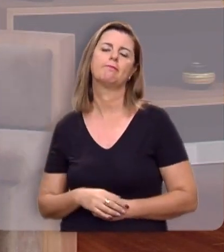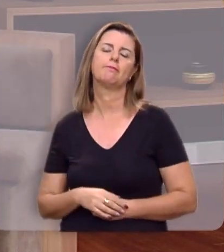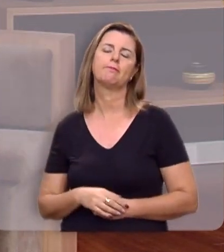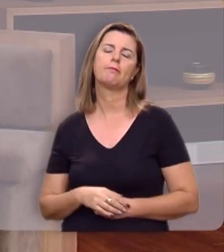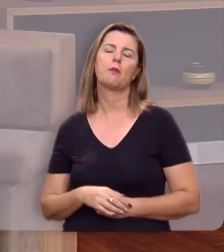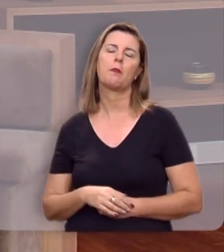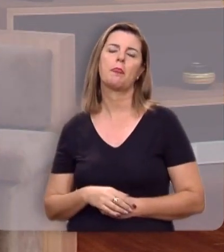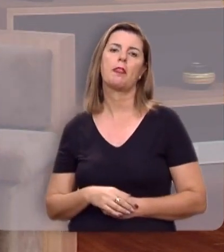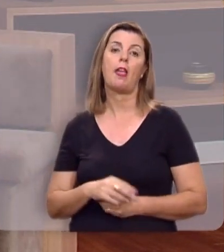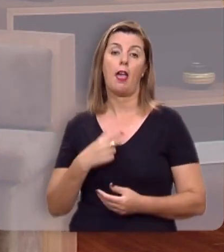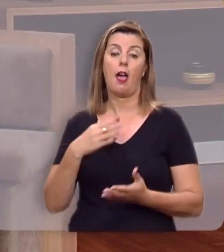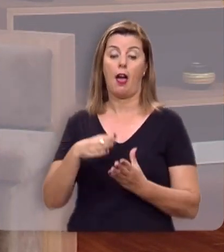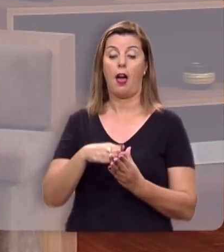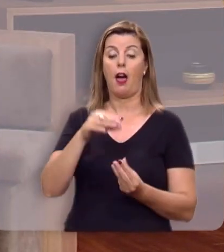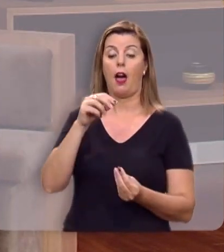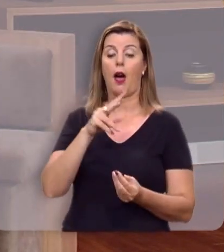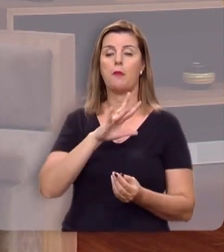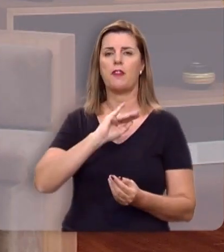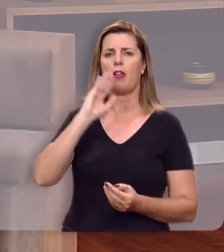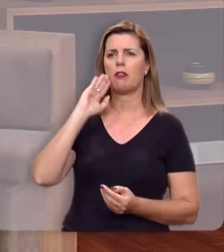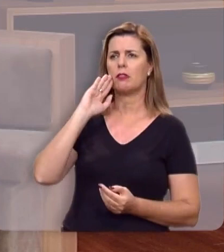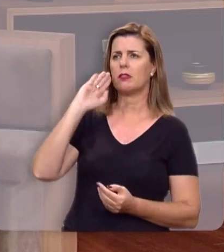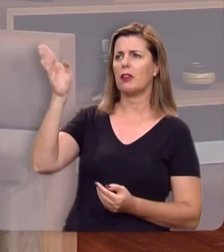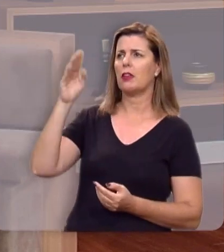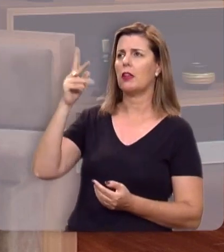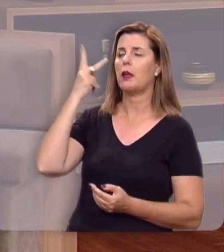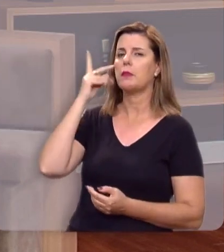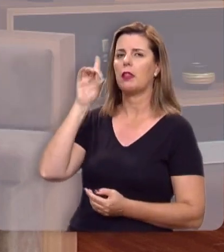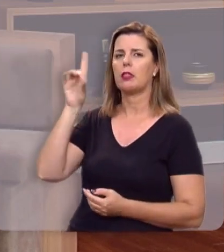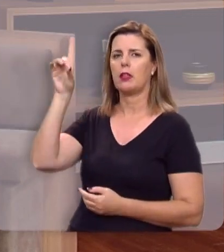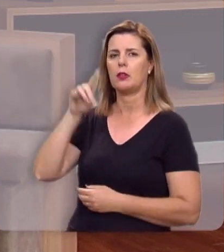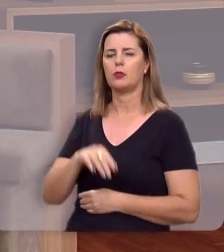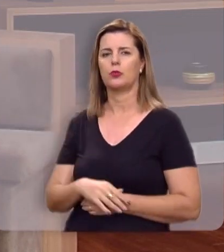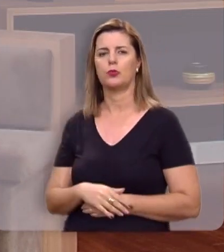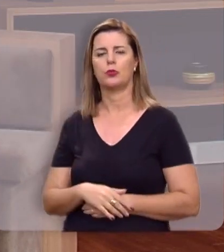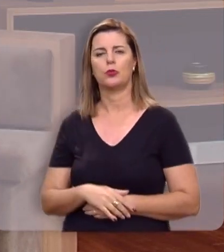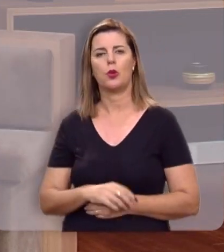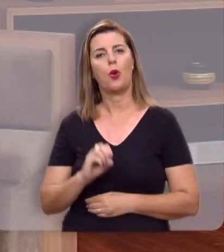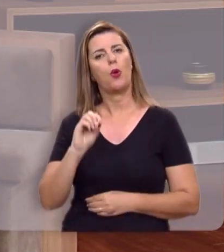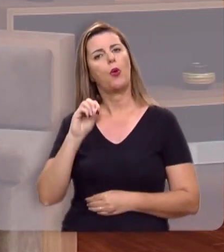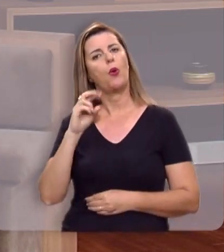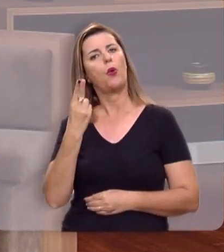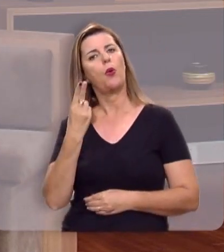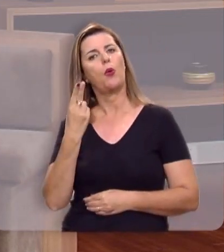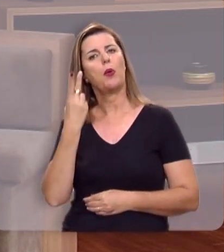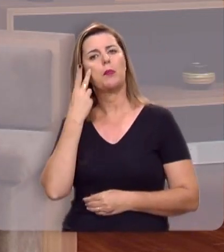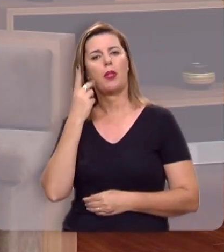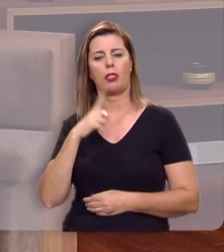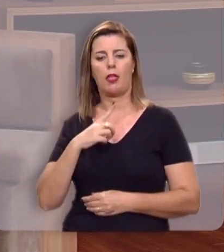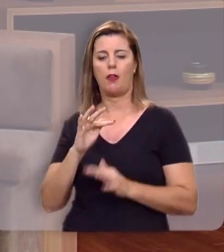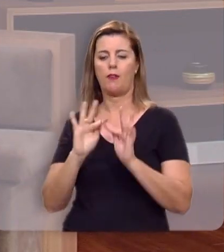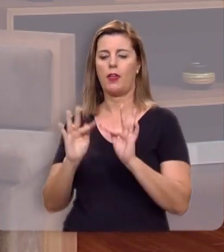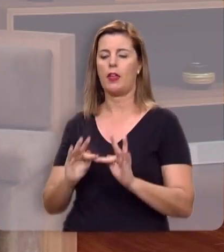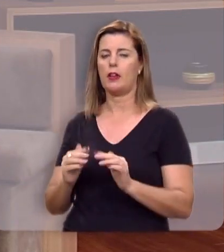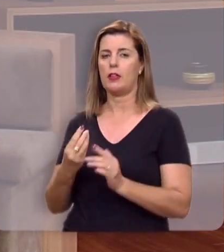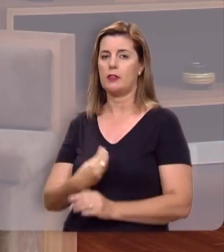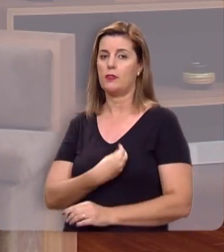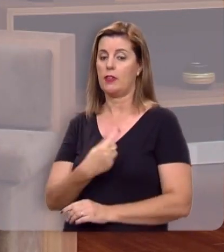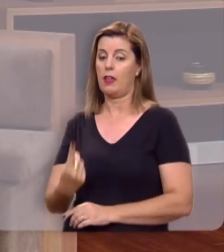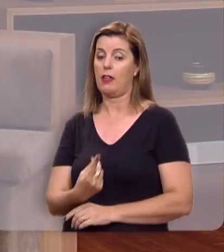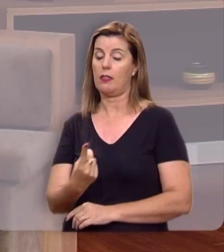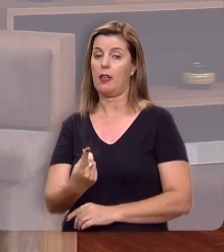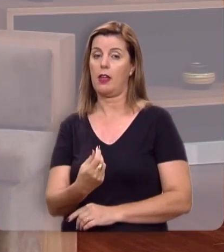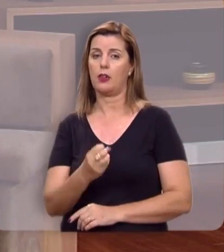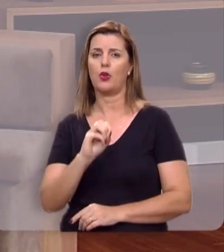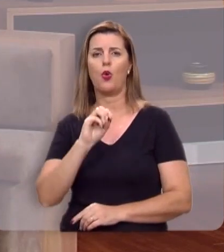E esta alma vai imediatamente para Deus, ou para desfrutar da bem-aventurança eterna,